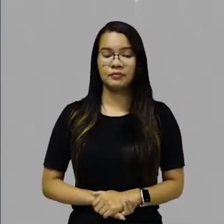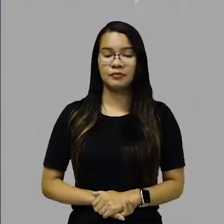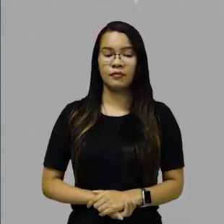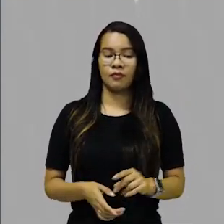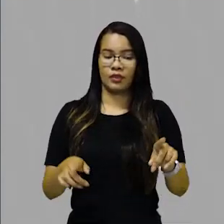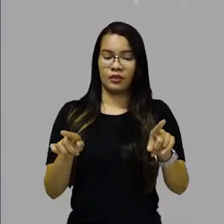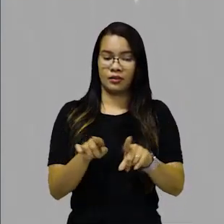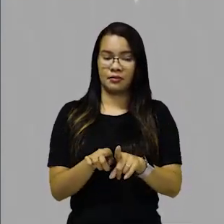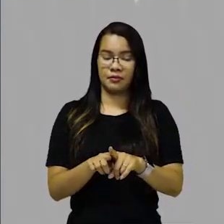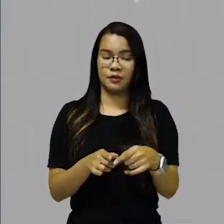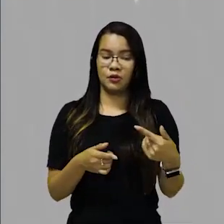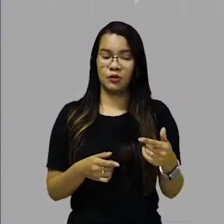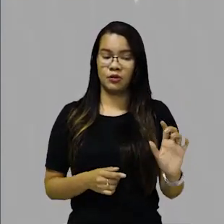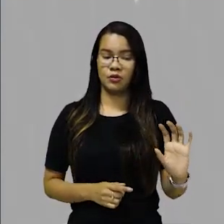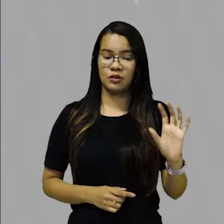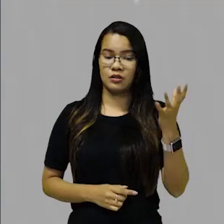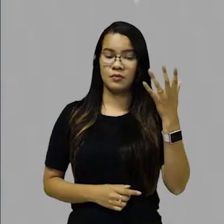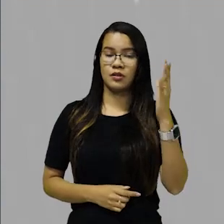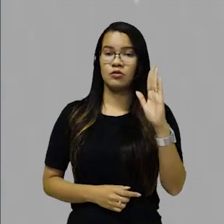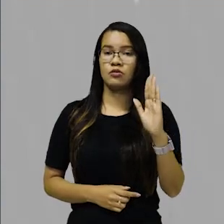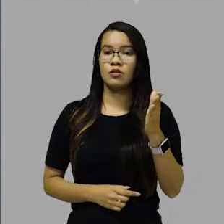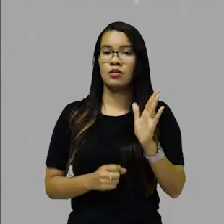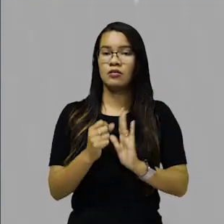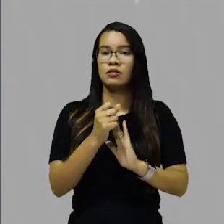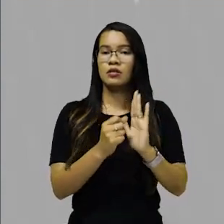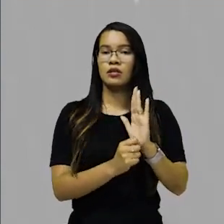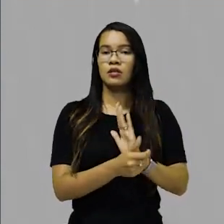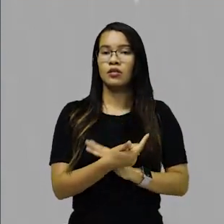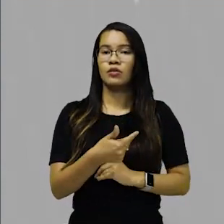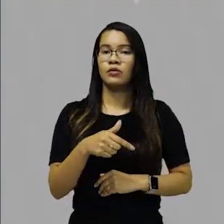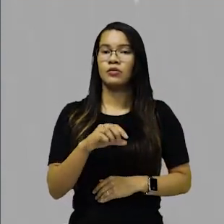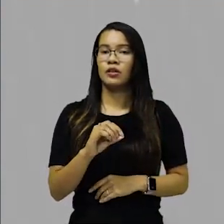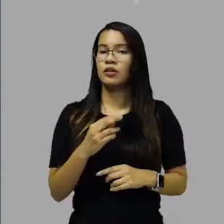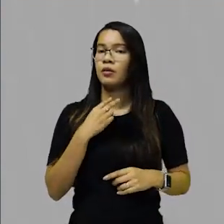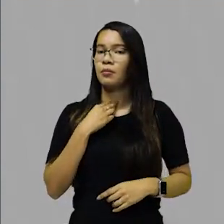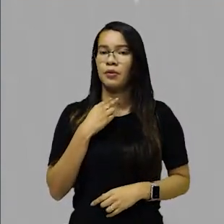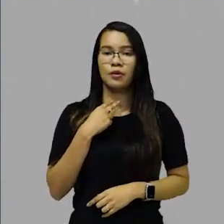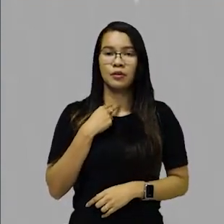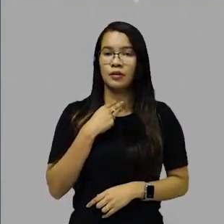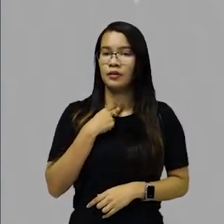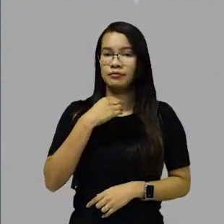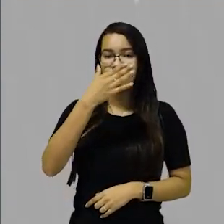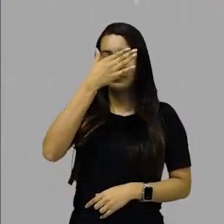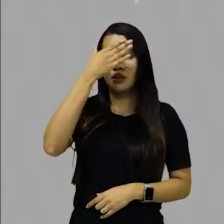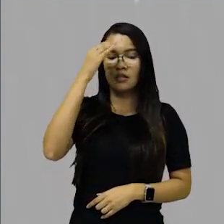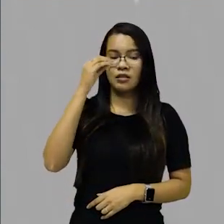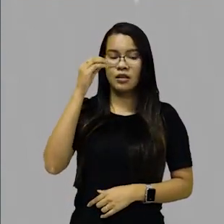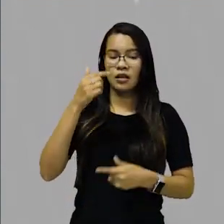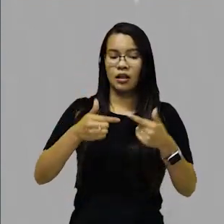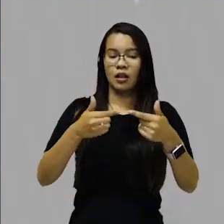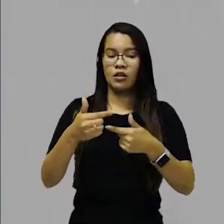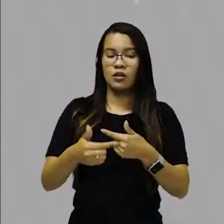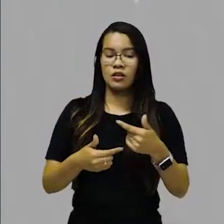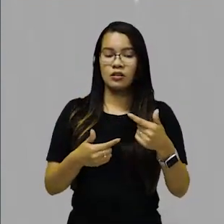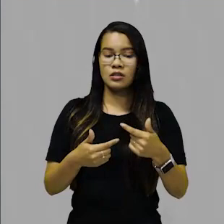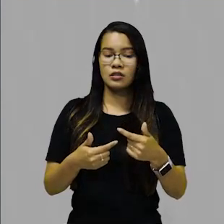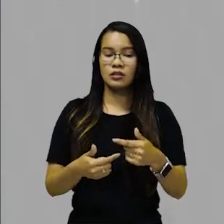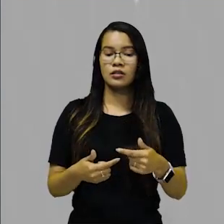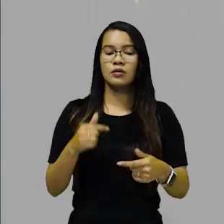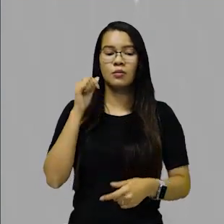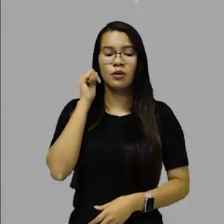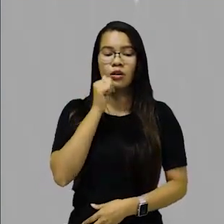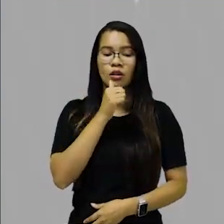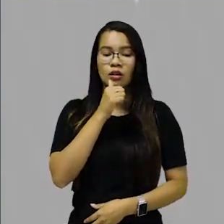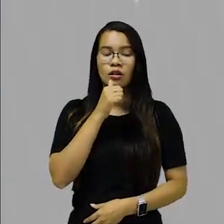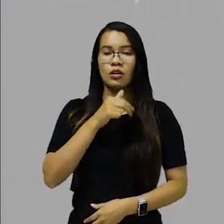Outra coisa importante, no século XX, não podemos deixar de falar da luta das mulheres norte-americanas, as sufragistas. Tem